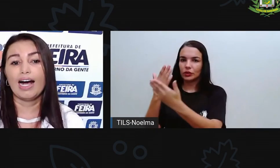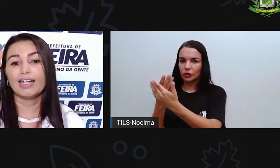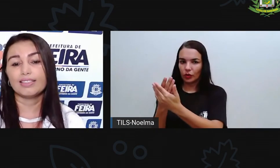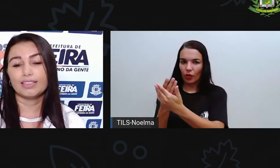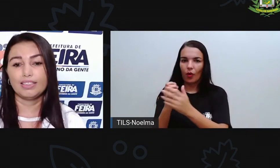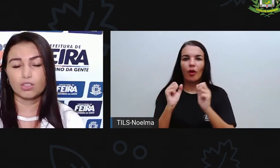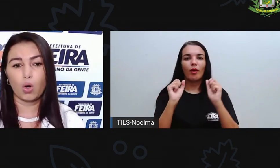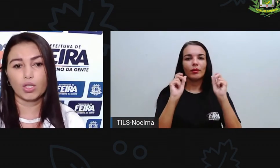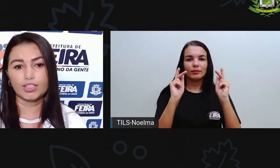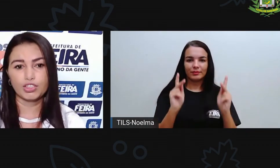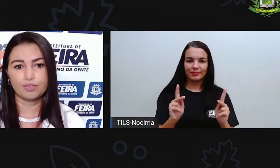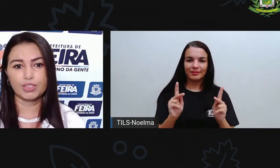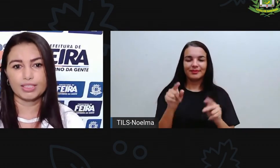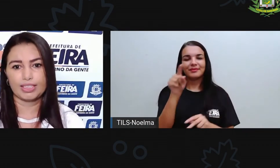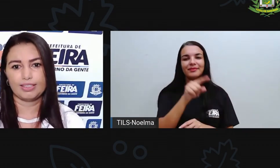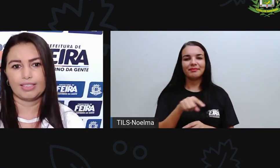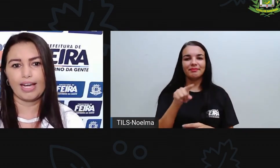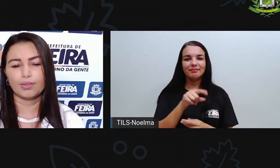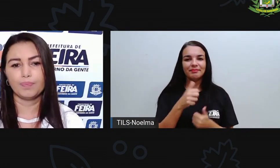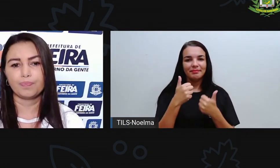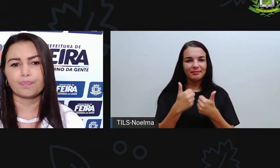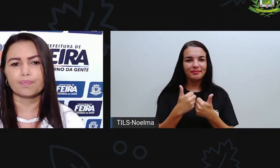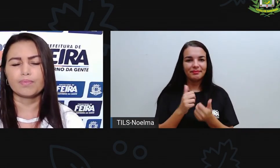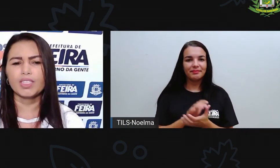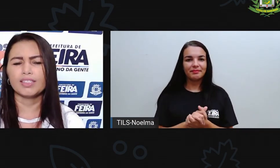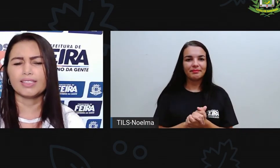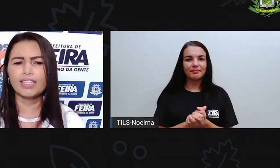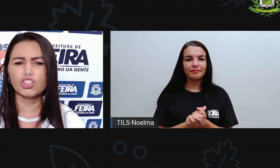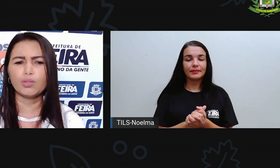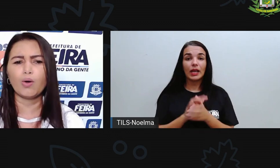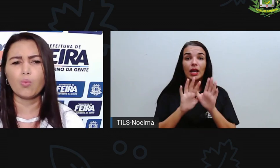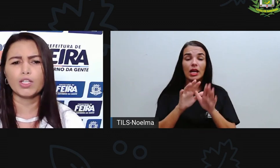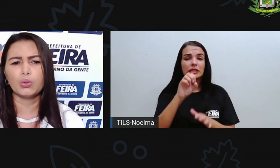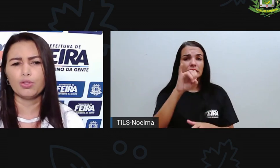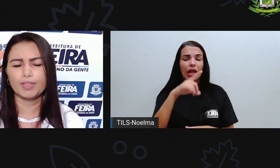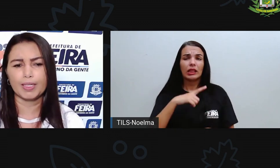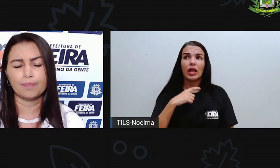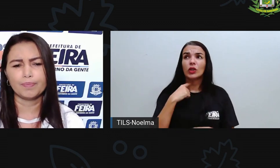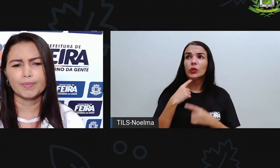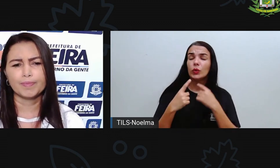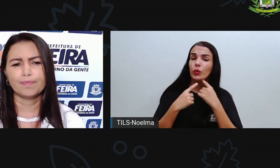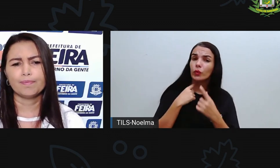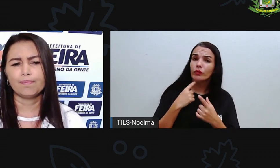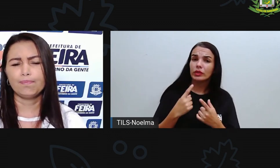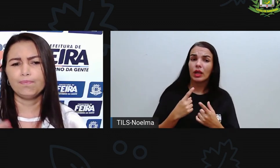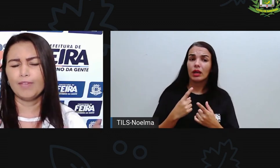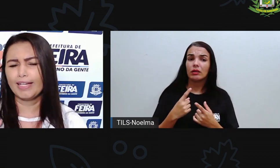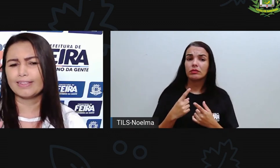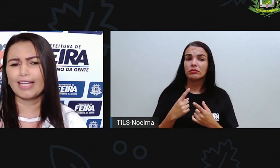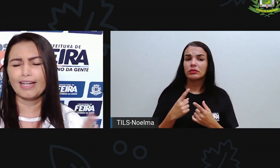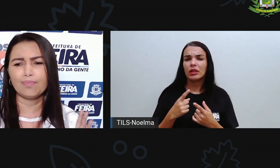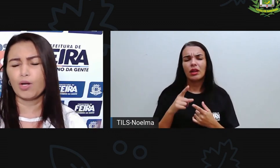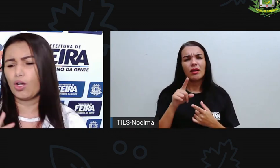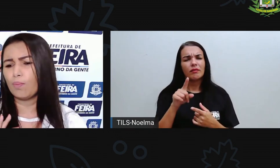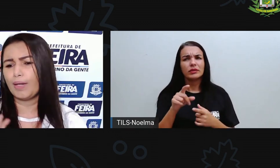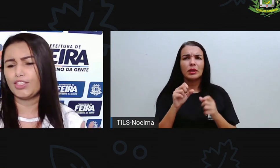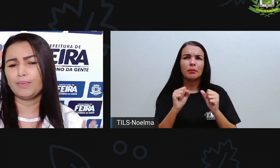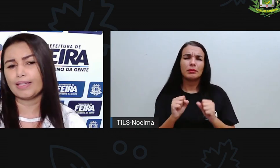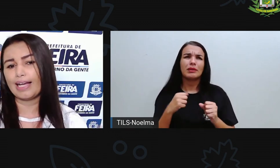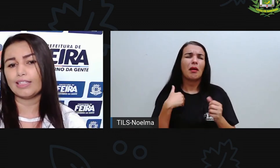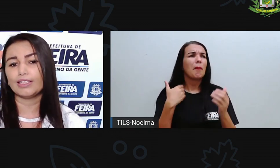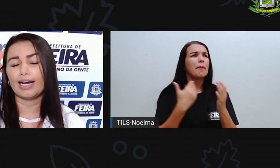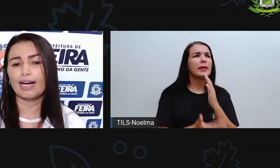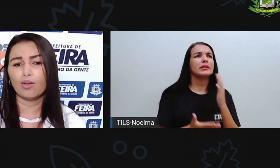as escolas de vocês, né? Sentiu alguma dúvida? Entrei, só eu